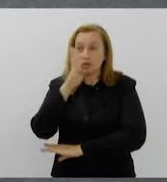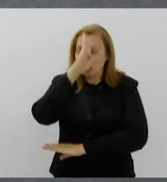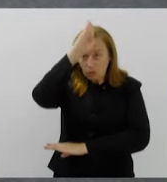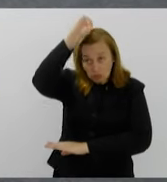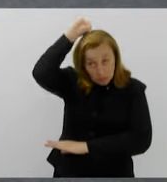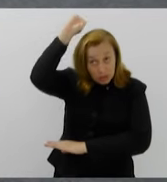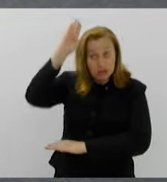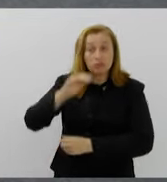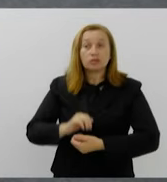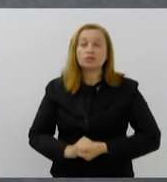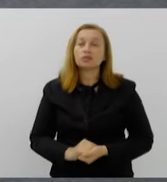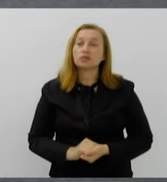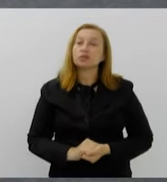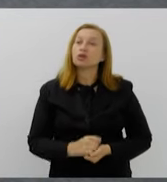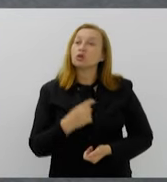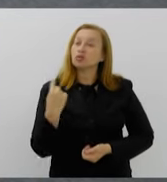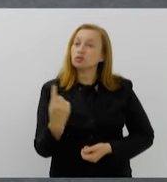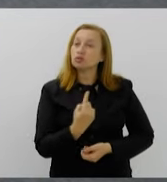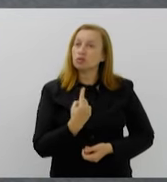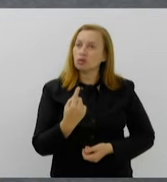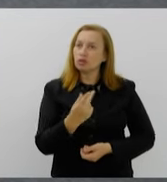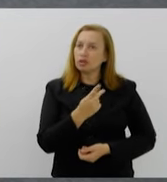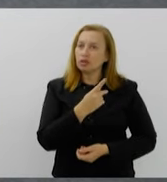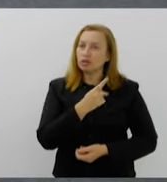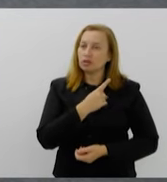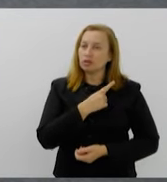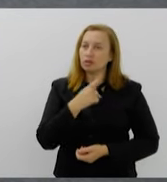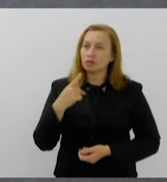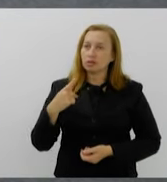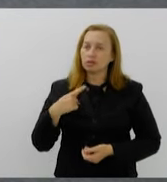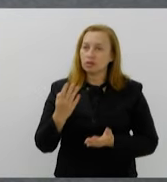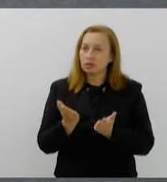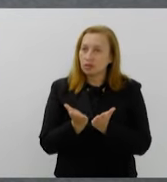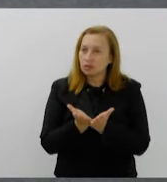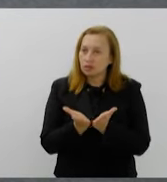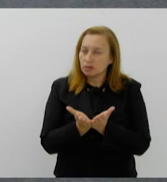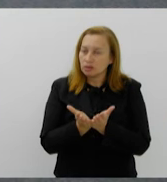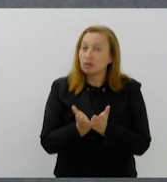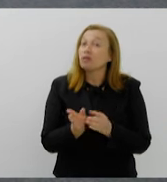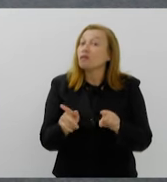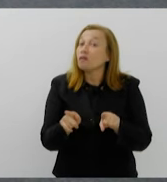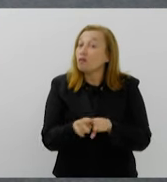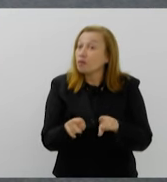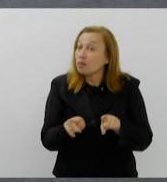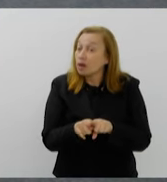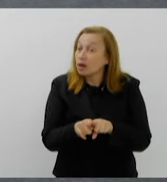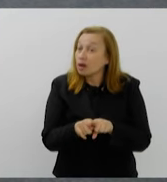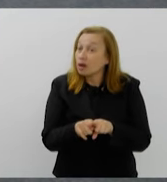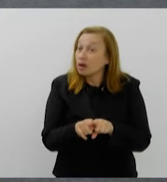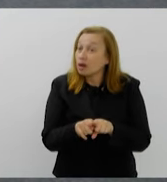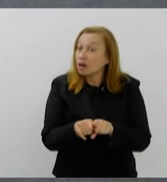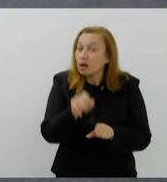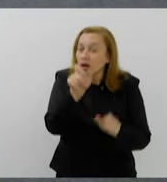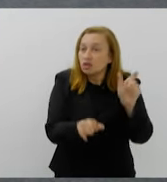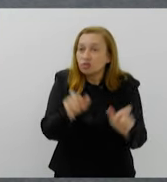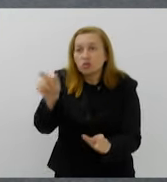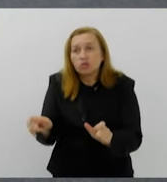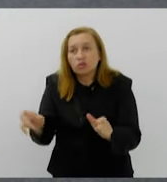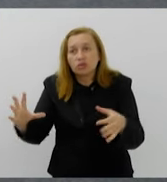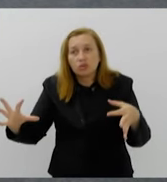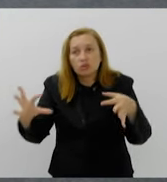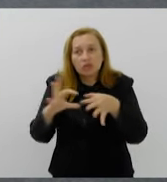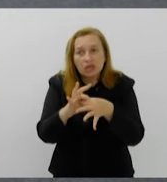Bombeiros os nossos pastores os evangélicos também as pessoas que são ligadas